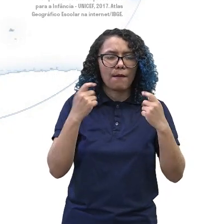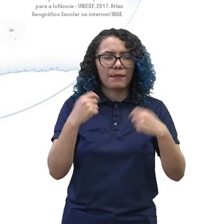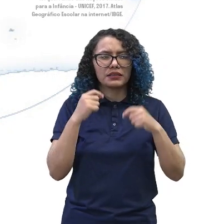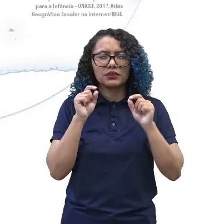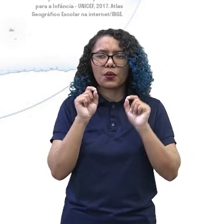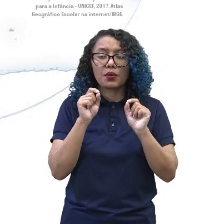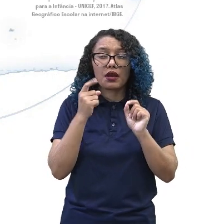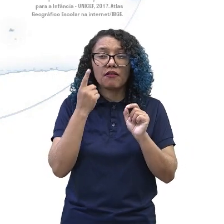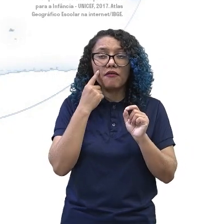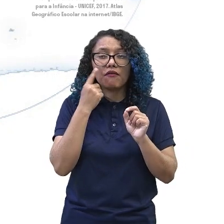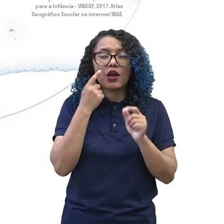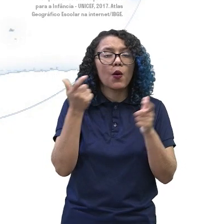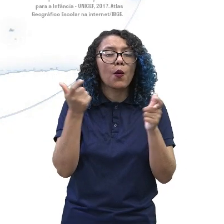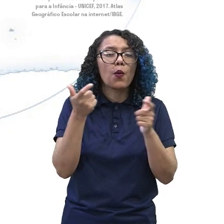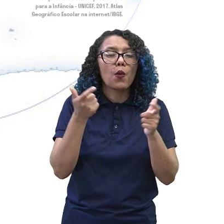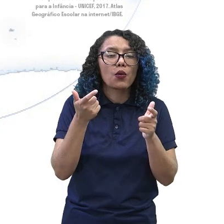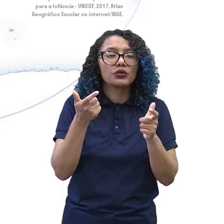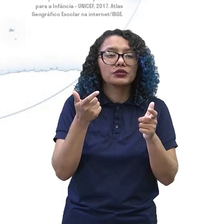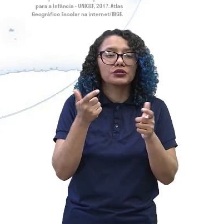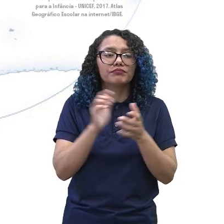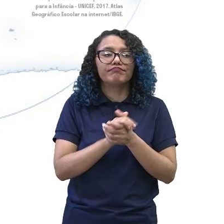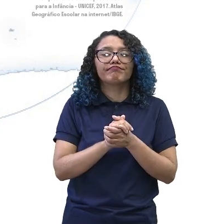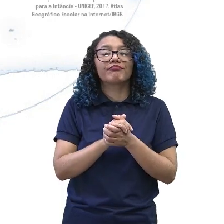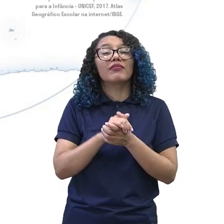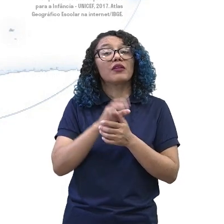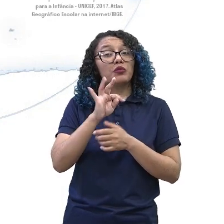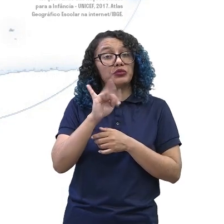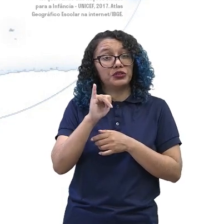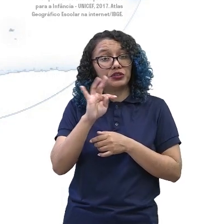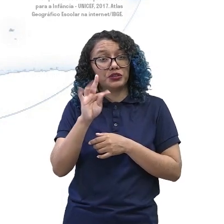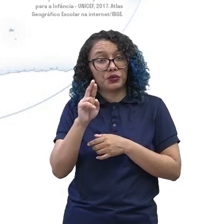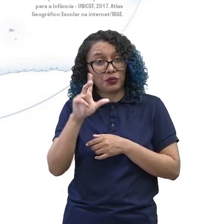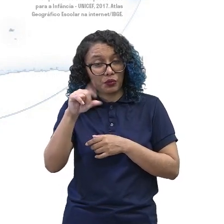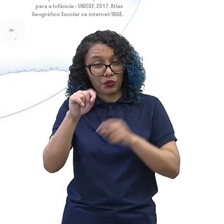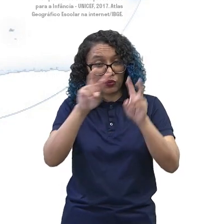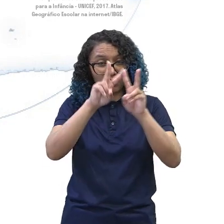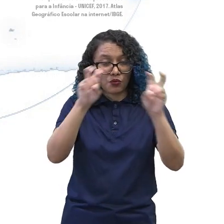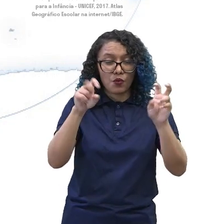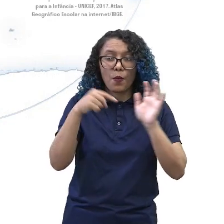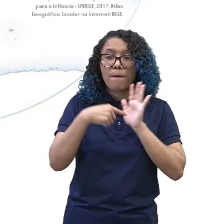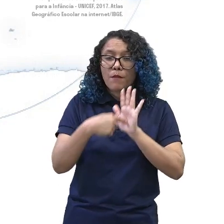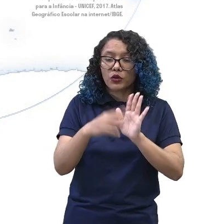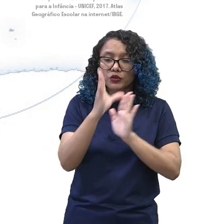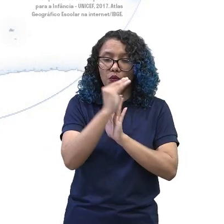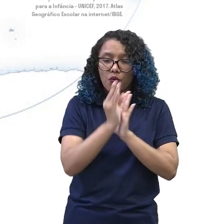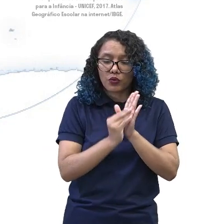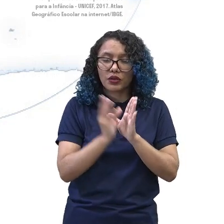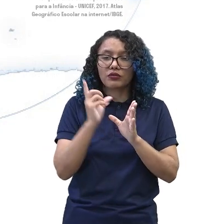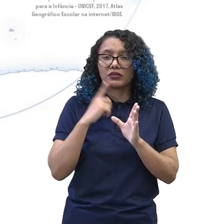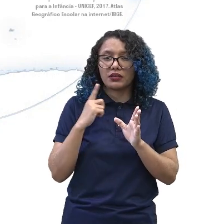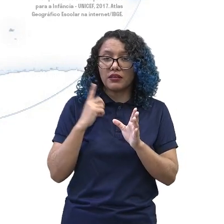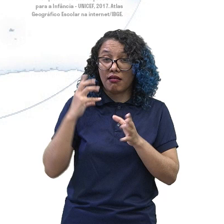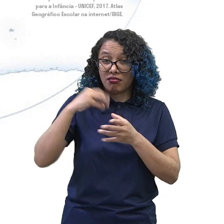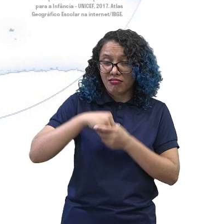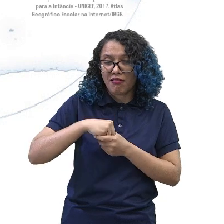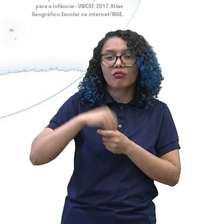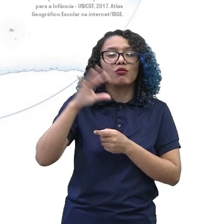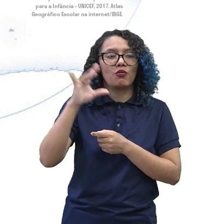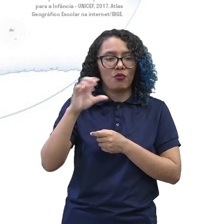vir aqui, olha, no título. Ele indica sempre o conteúdo presente no nosso